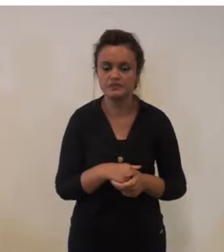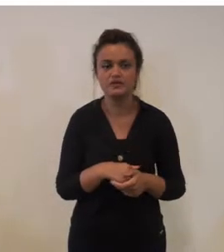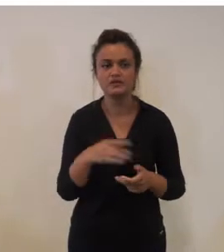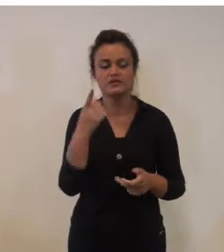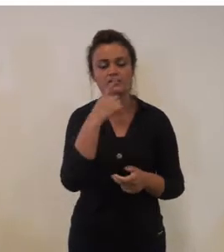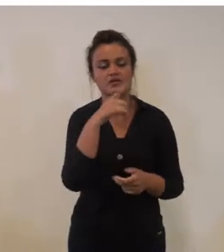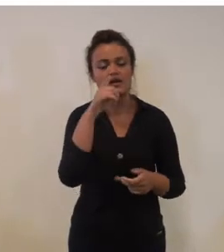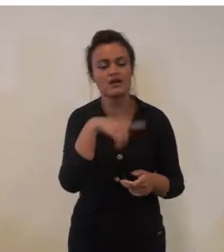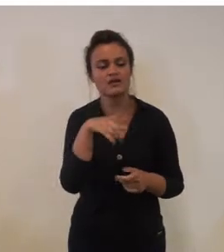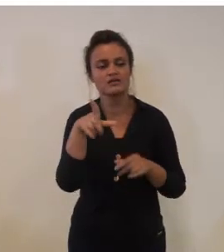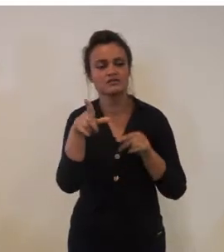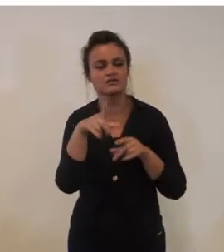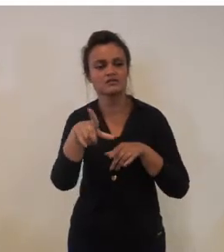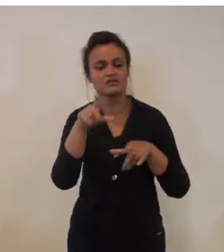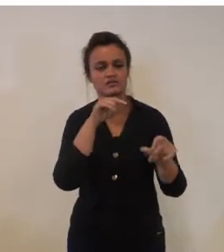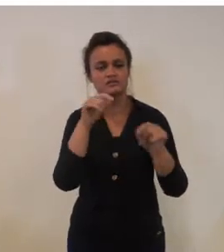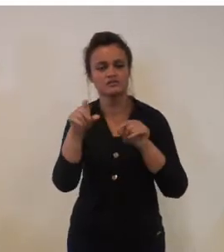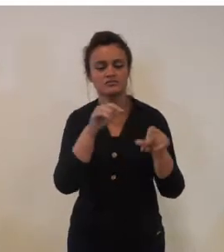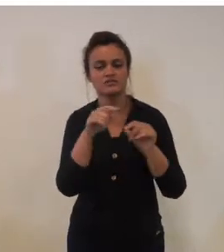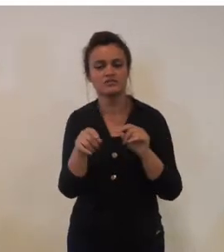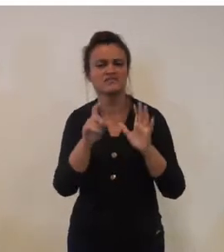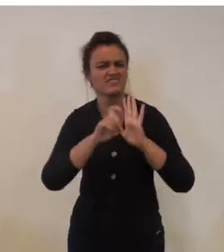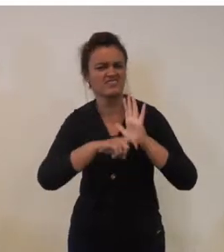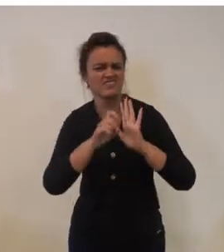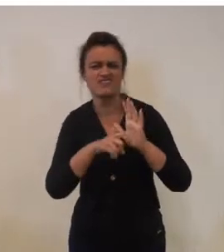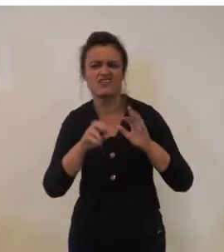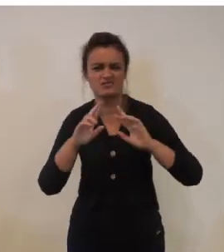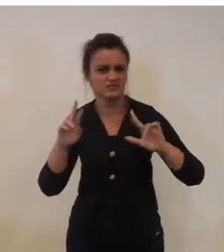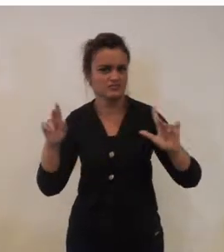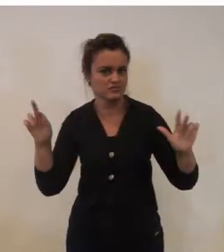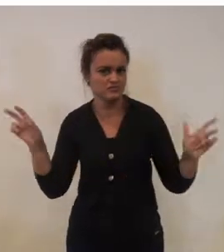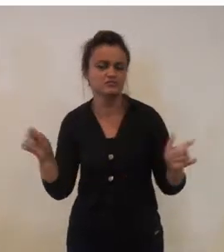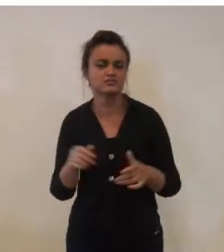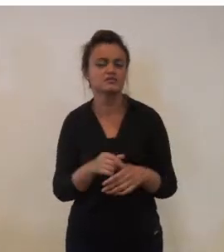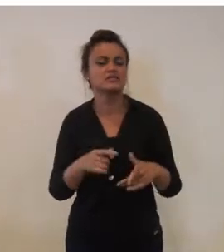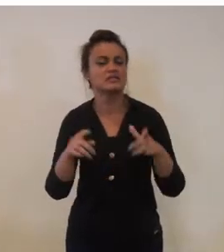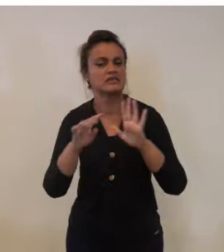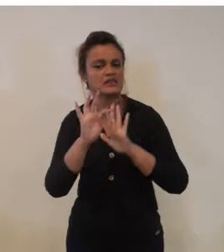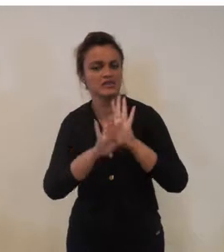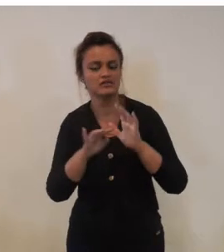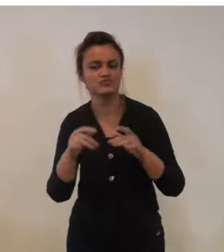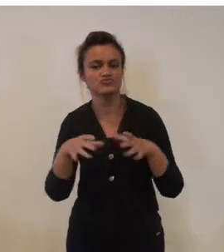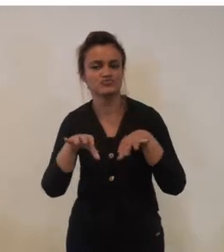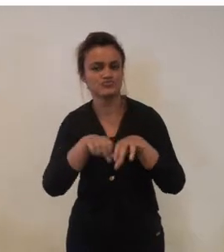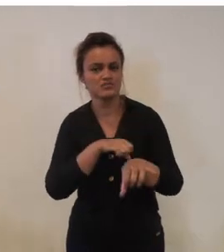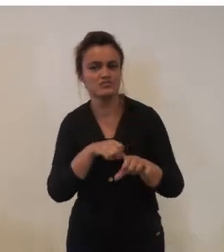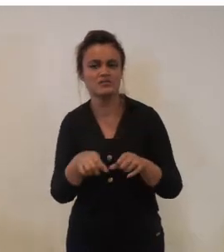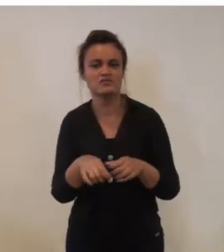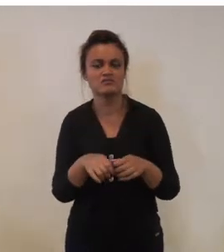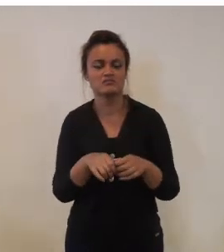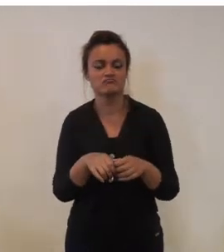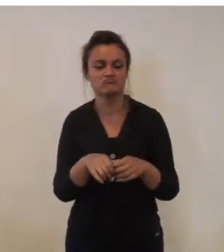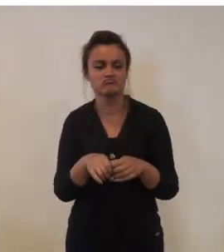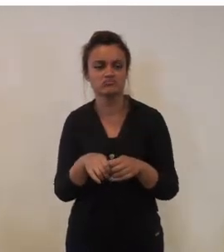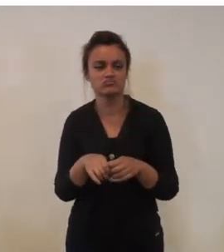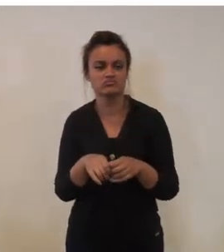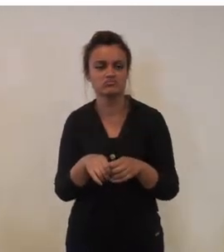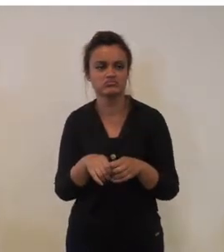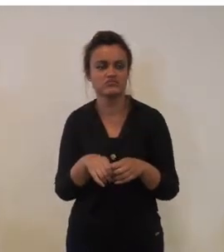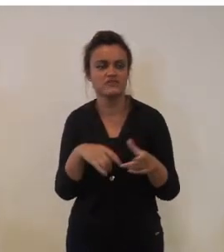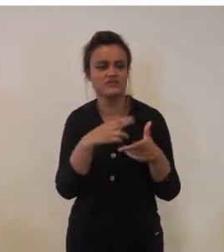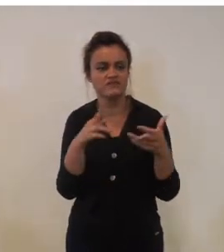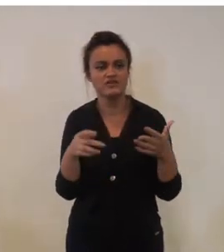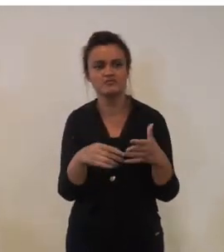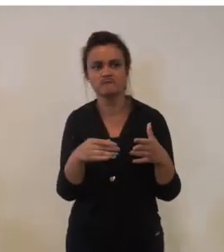a questões de preferências tarifárias, etc., né? Em termos de informação, identificou vários tipos